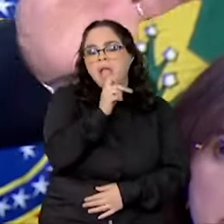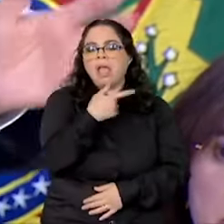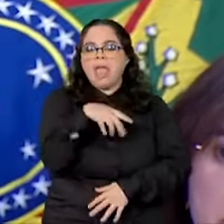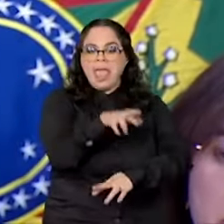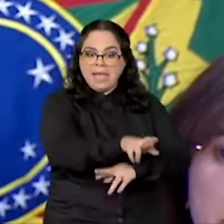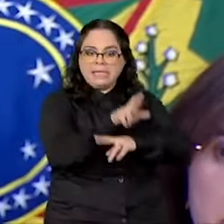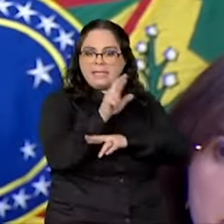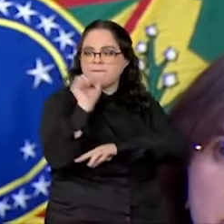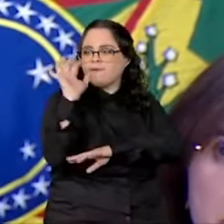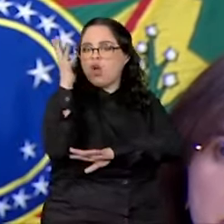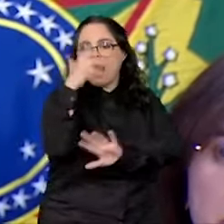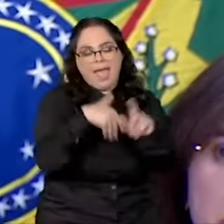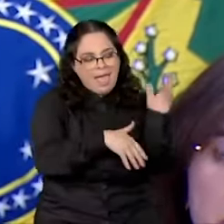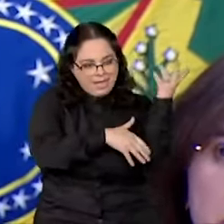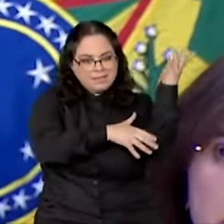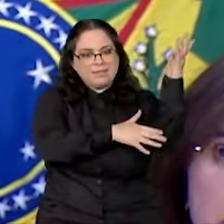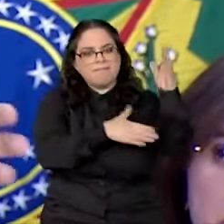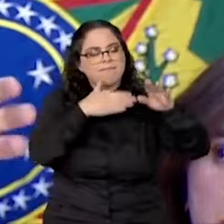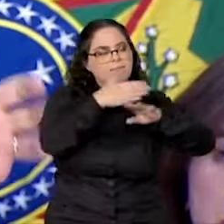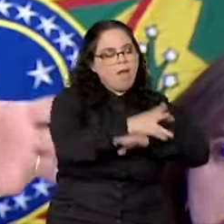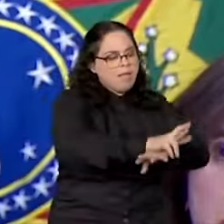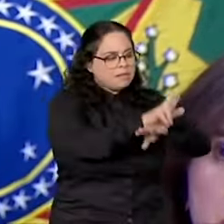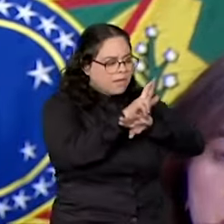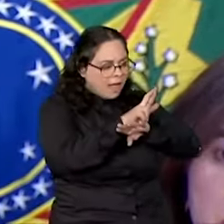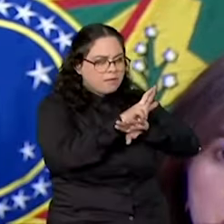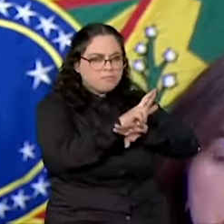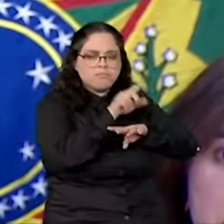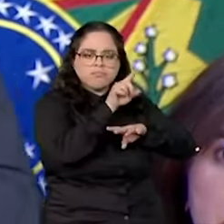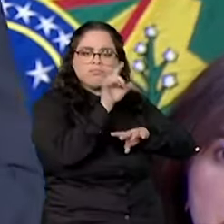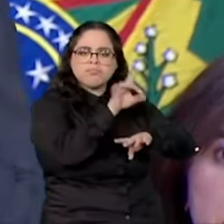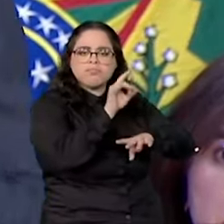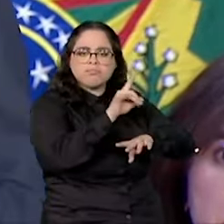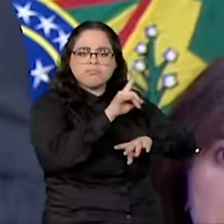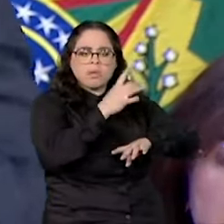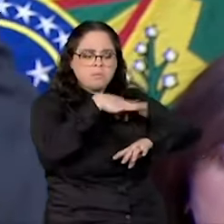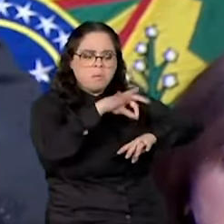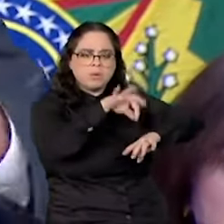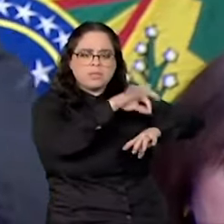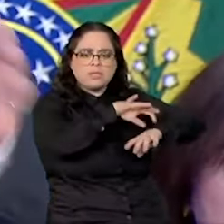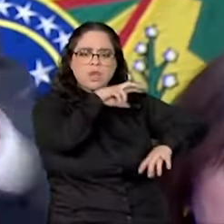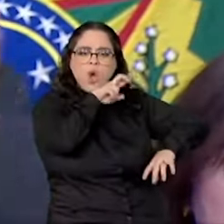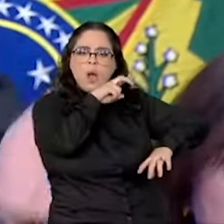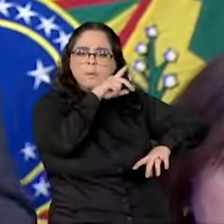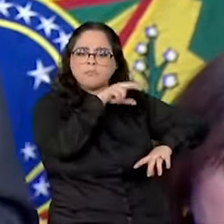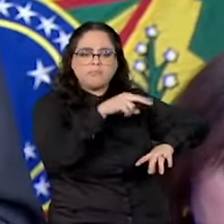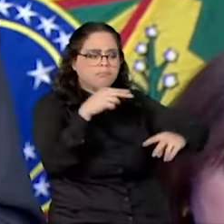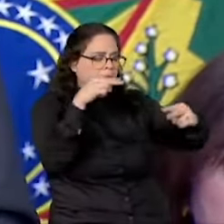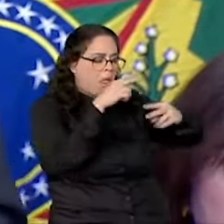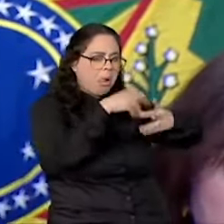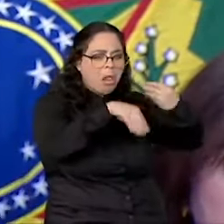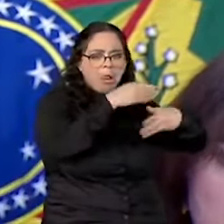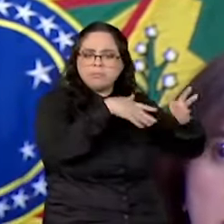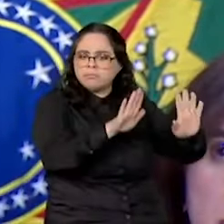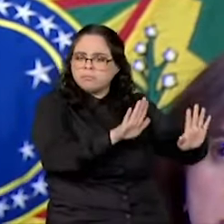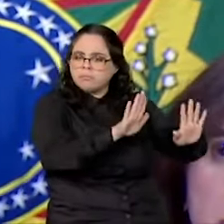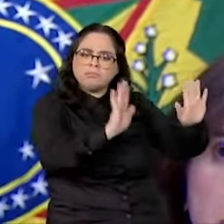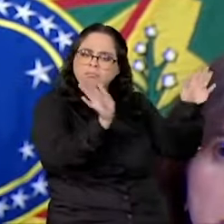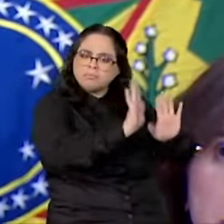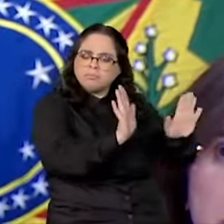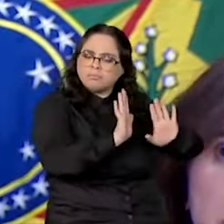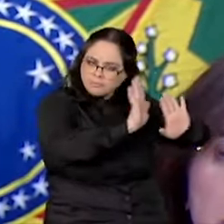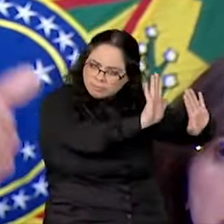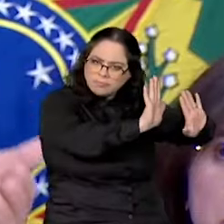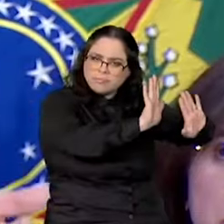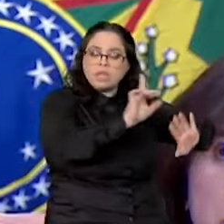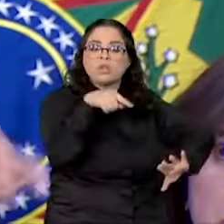reserva numa floresta qualquer e aquilo ficar só para os mosquitos e as cobras se enxergarem. Não. É preciso